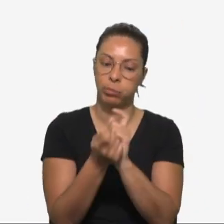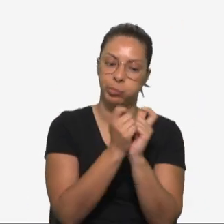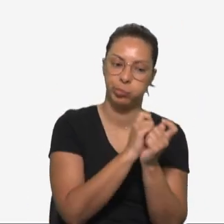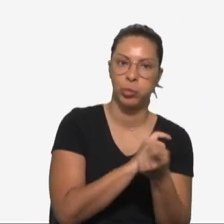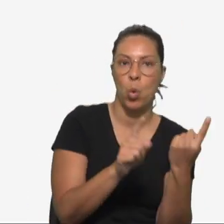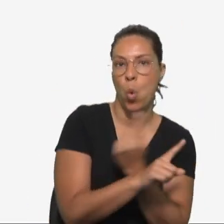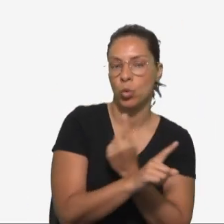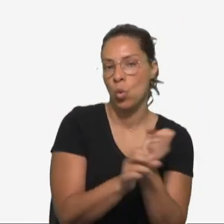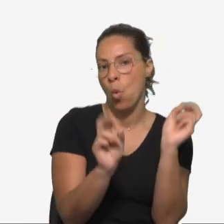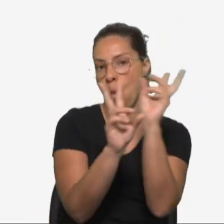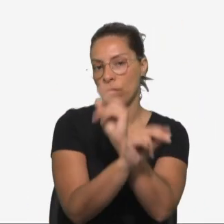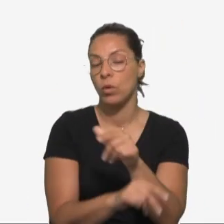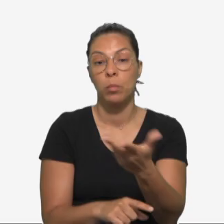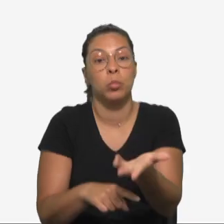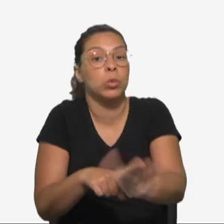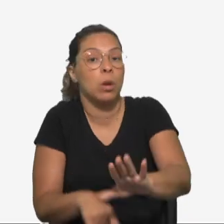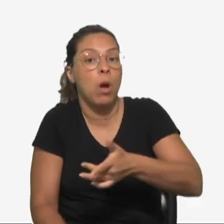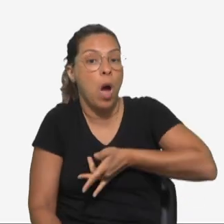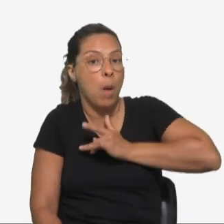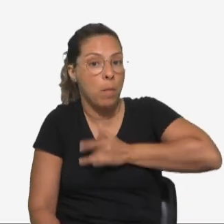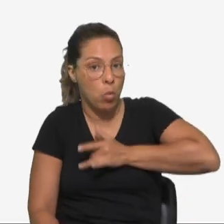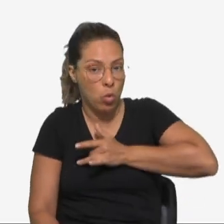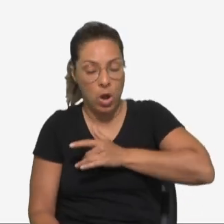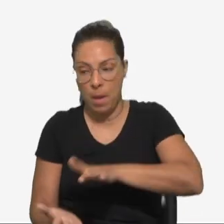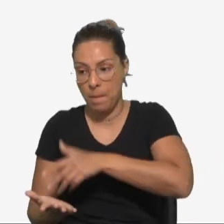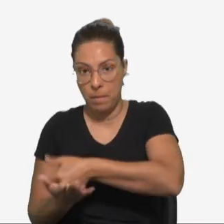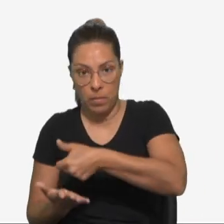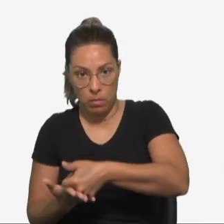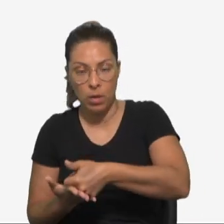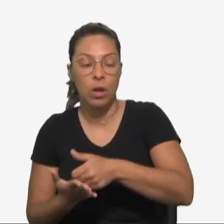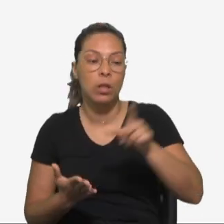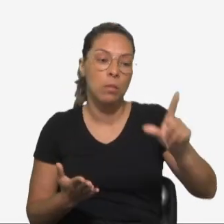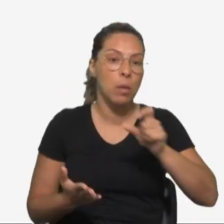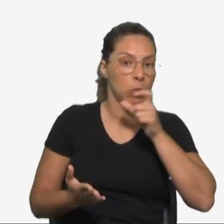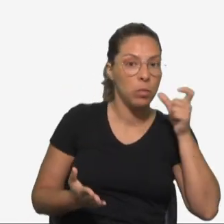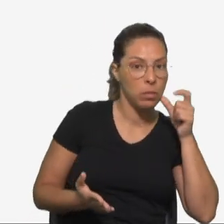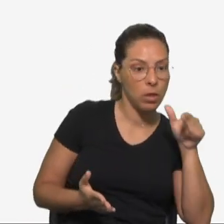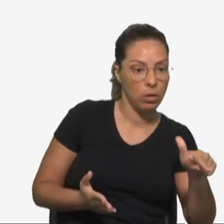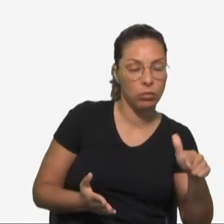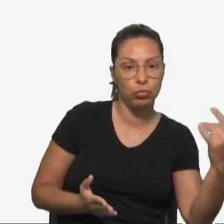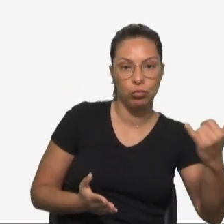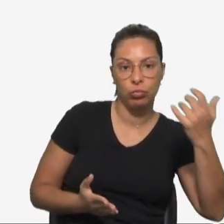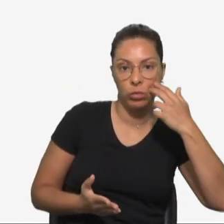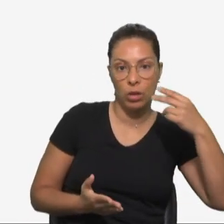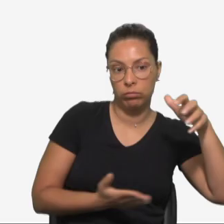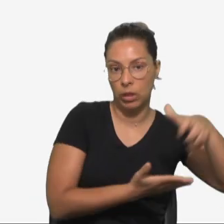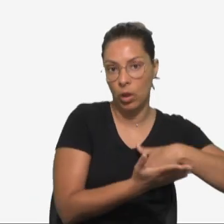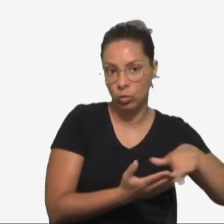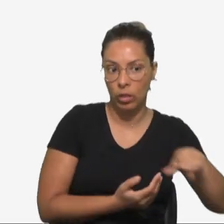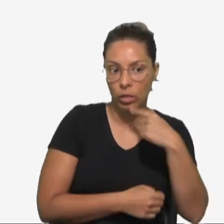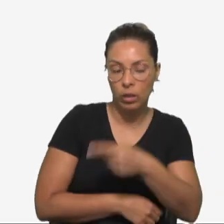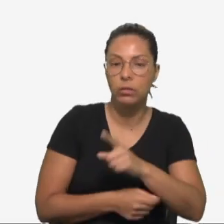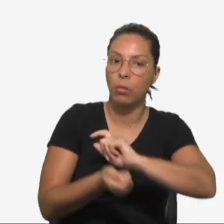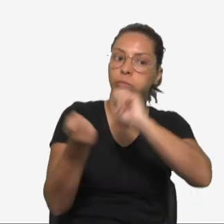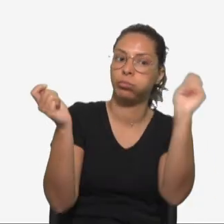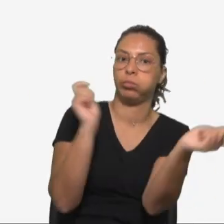se pensarmos no amor falado no Evangelho e esta promessa, Conceição, que a segunda leitura nos diz que haverá uma renovação de todas as